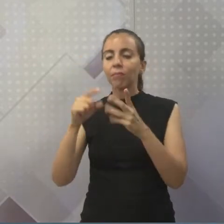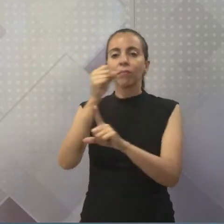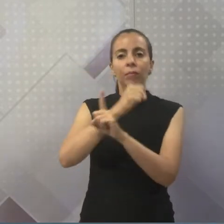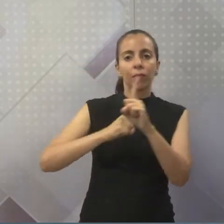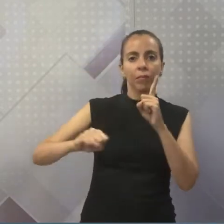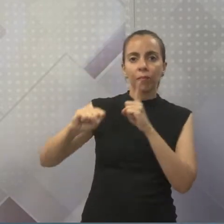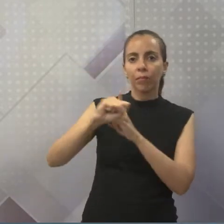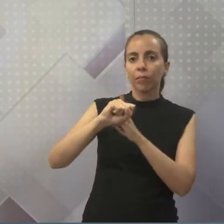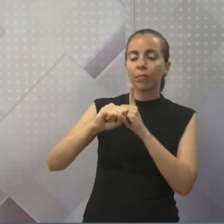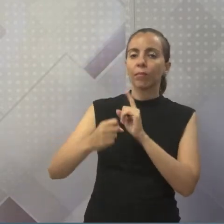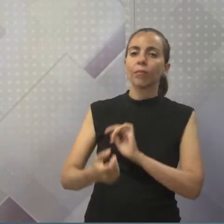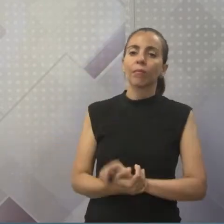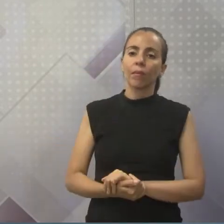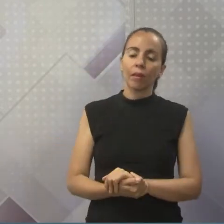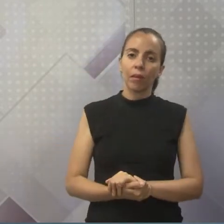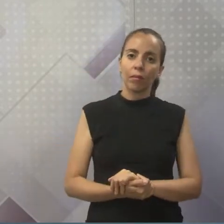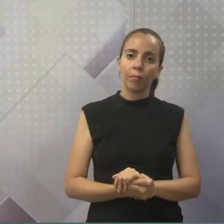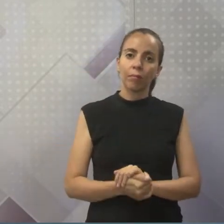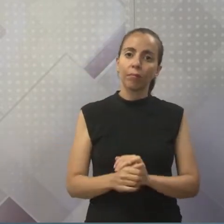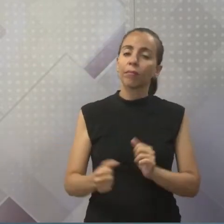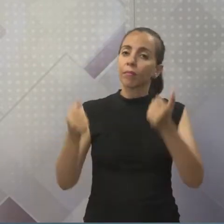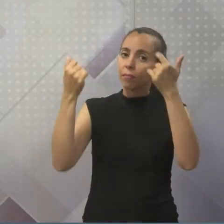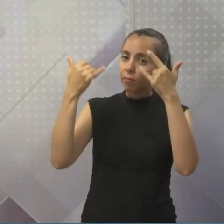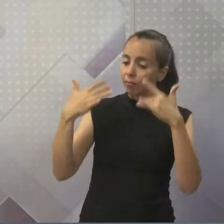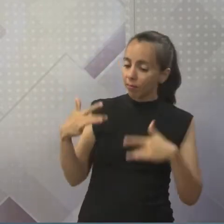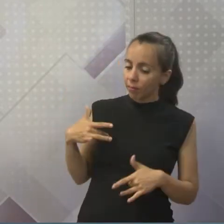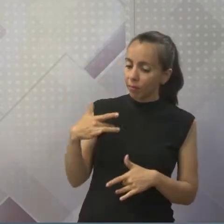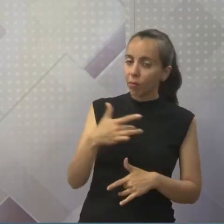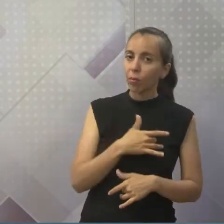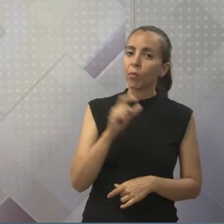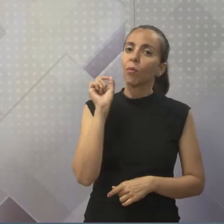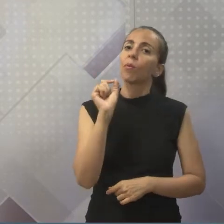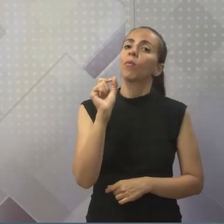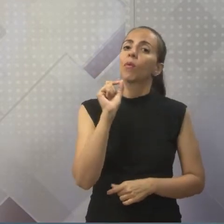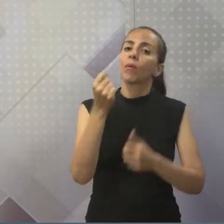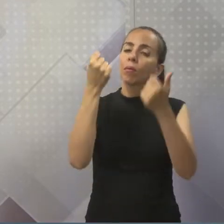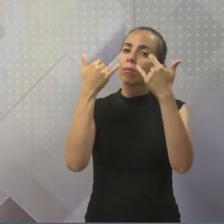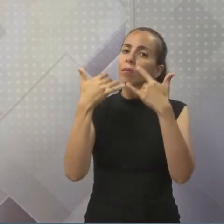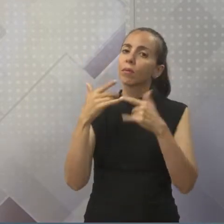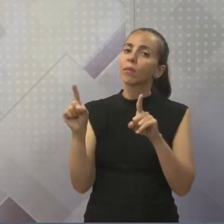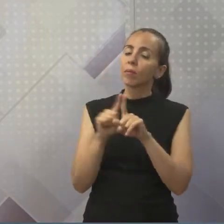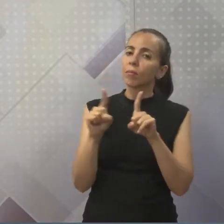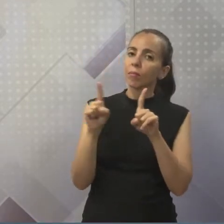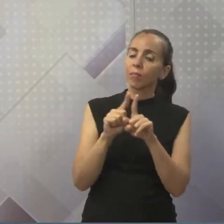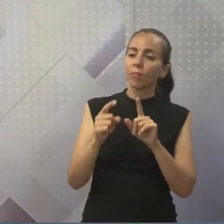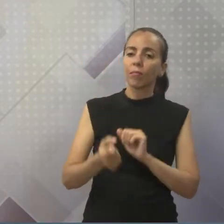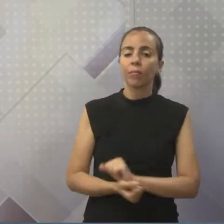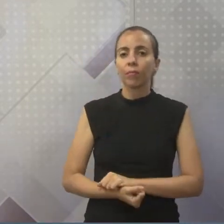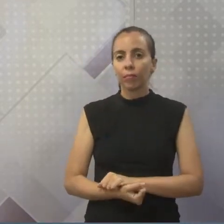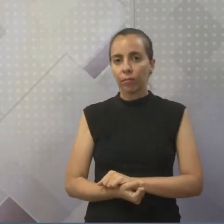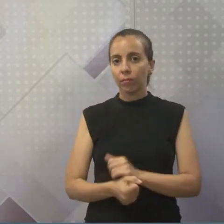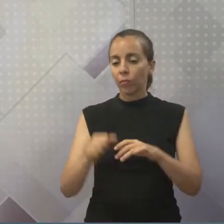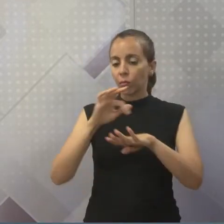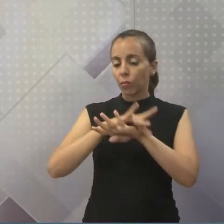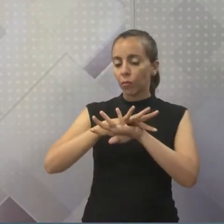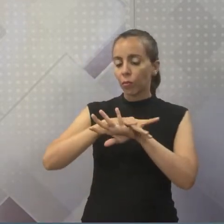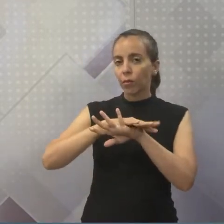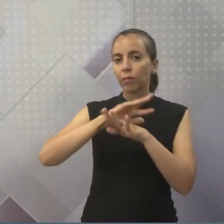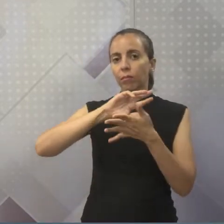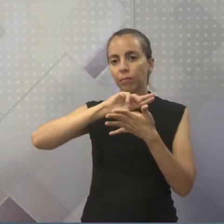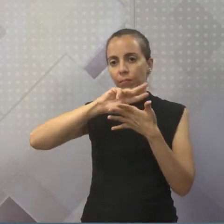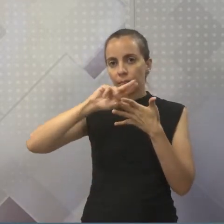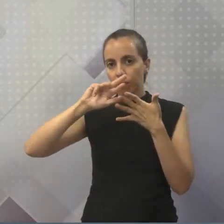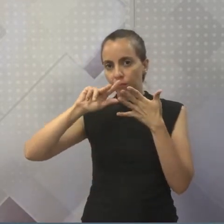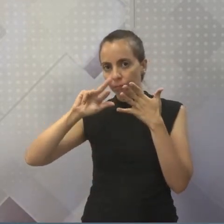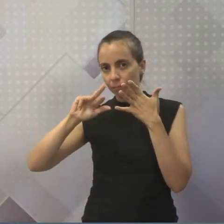social, né? Por falar em saúde, a gente vai falar um pouquinho sobre algumas doenças,